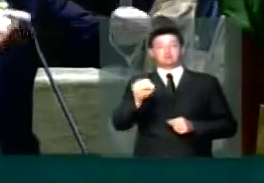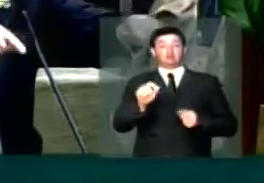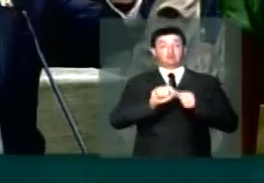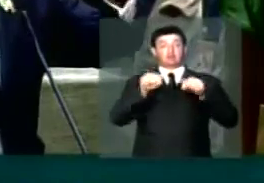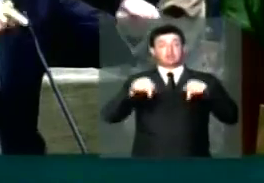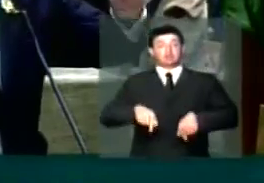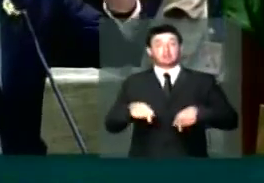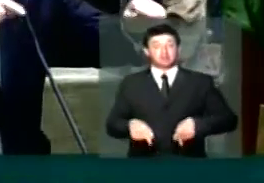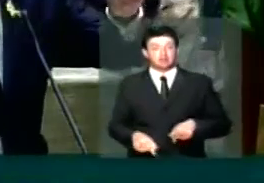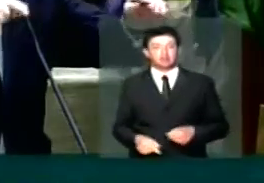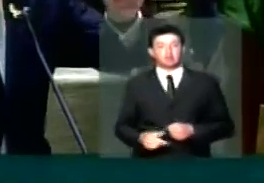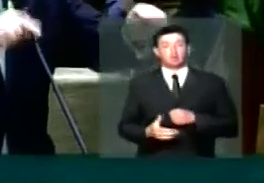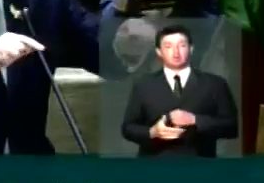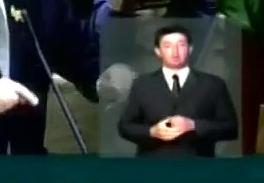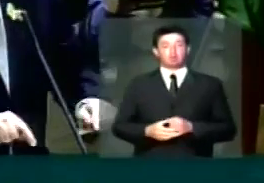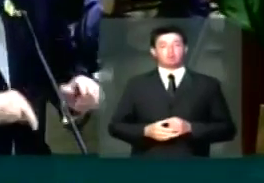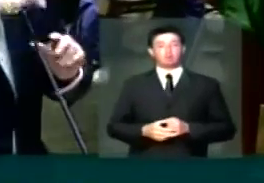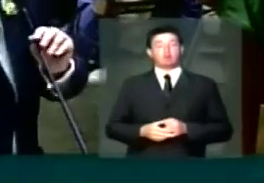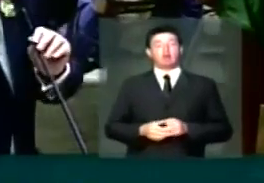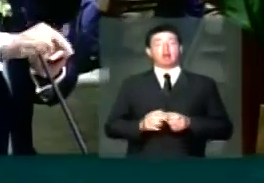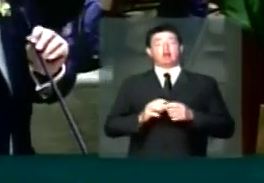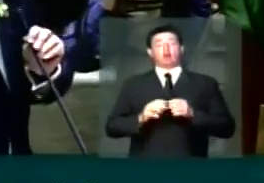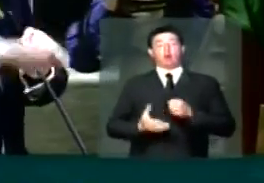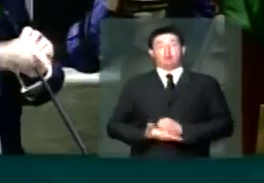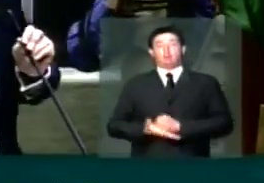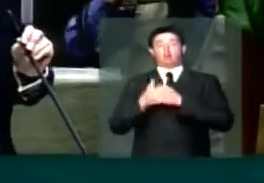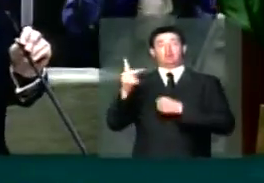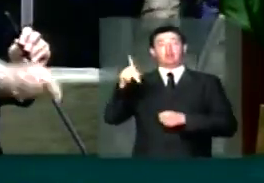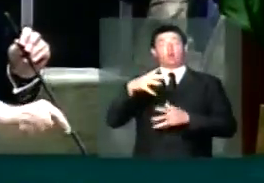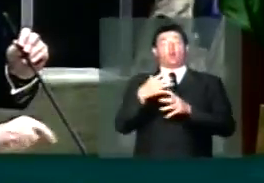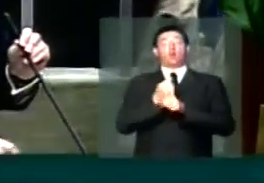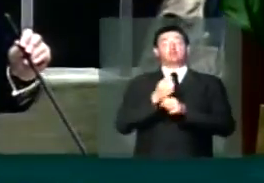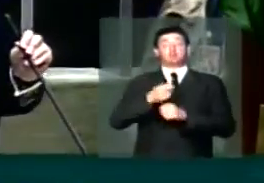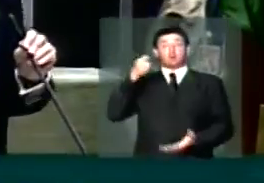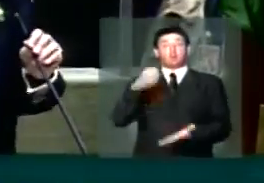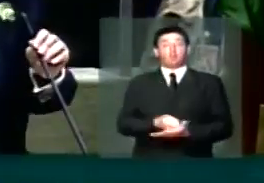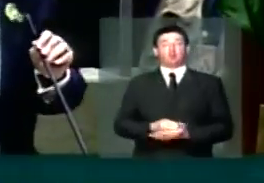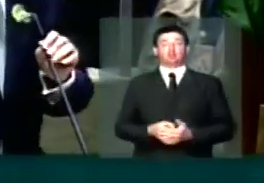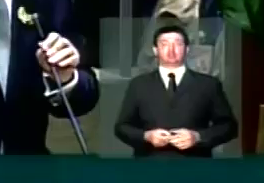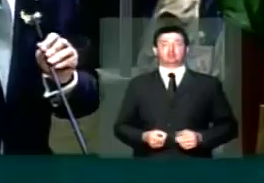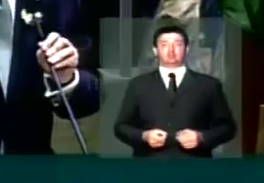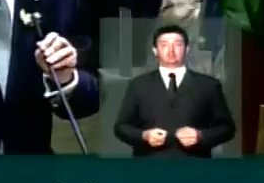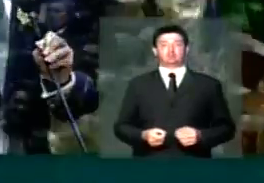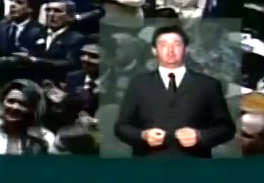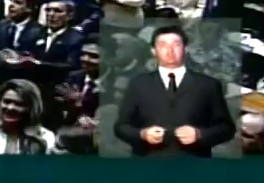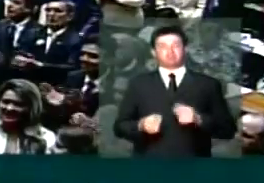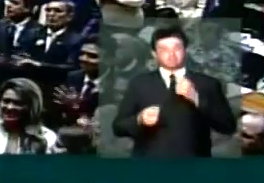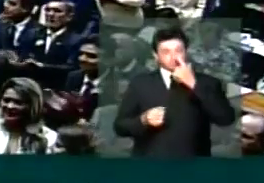parlamento a sua grande redenção, que foi o orçamento impositivo.